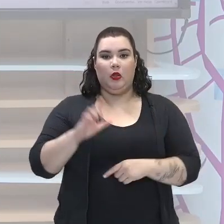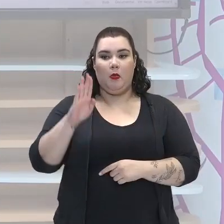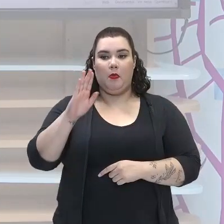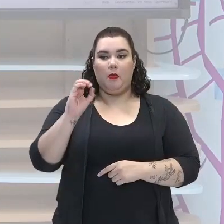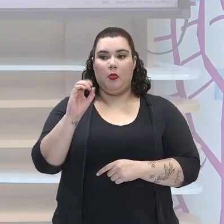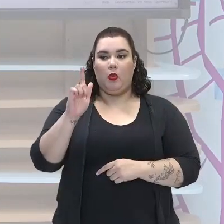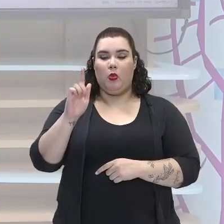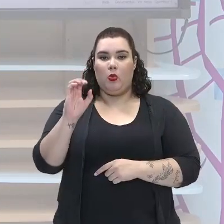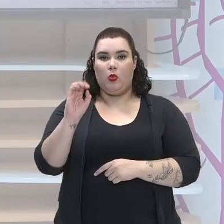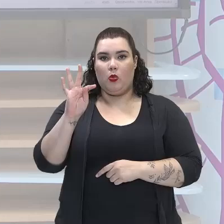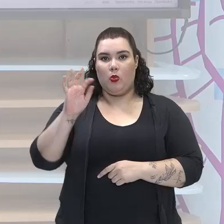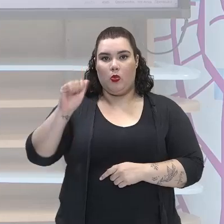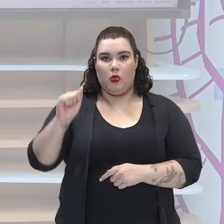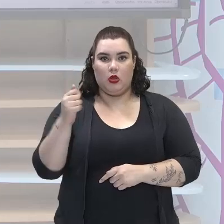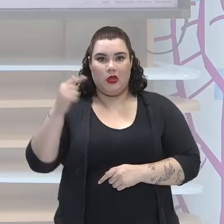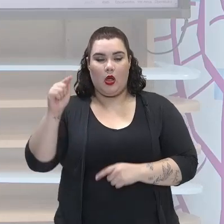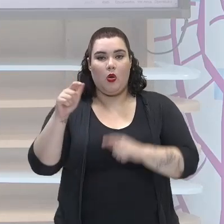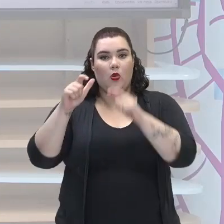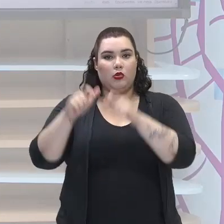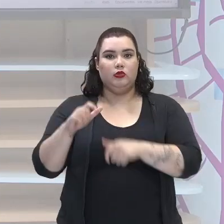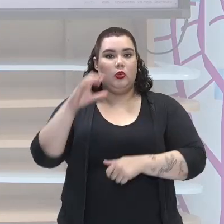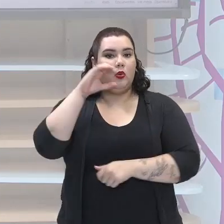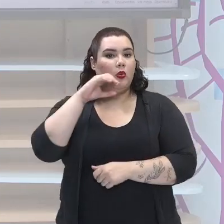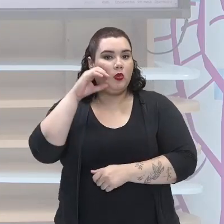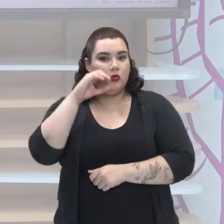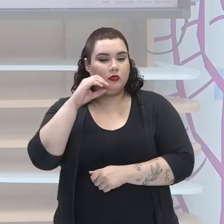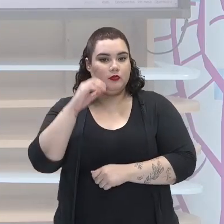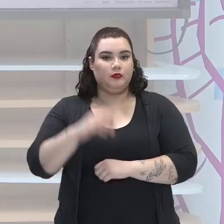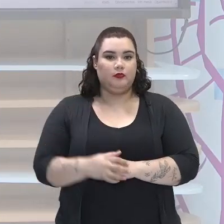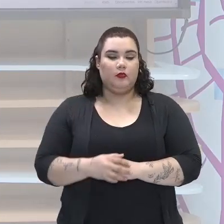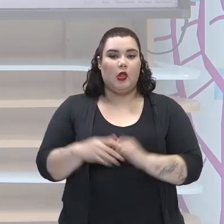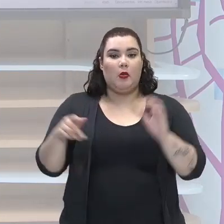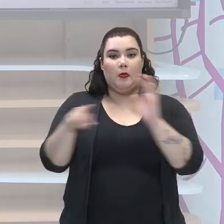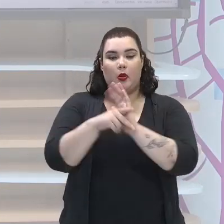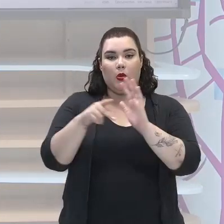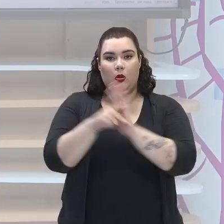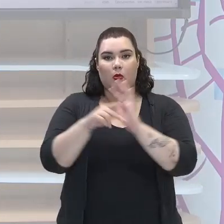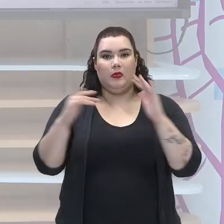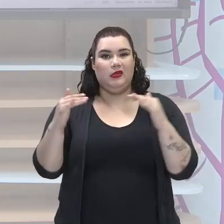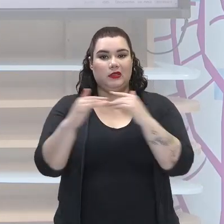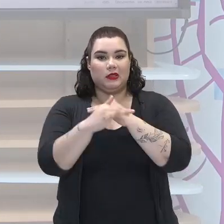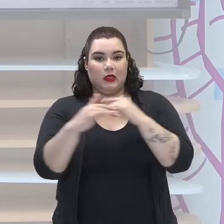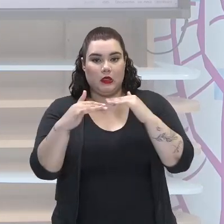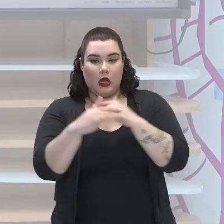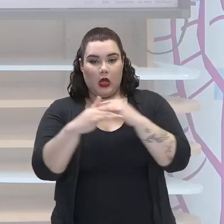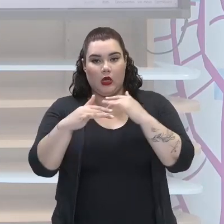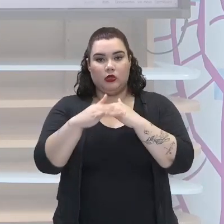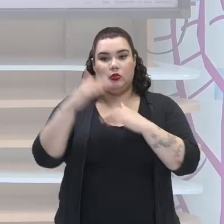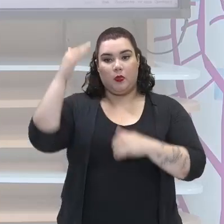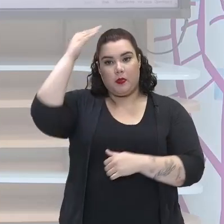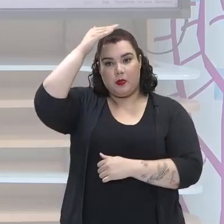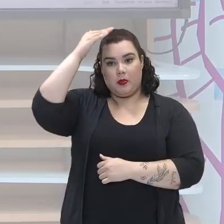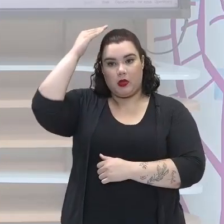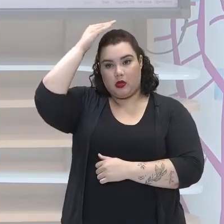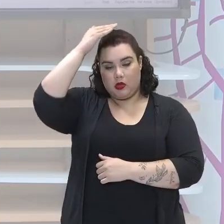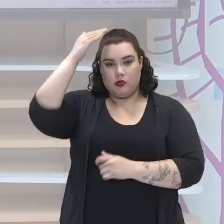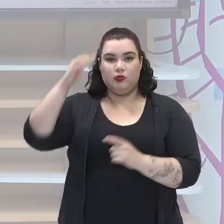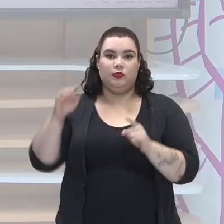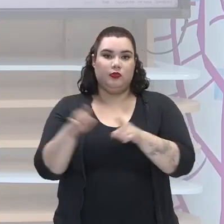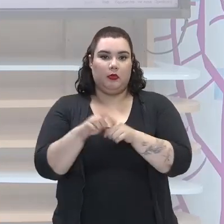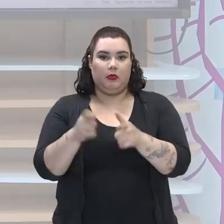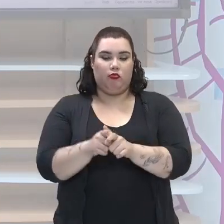Colômbia também é uma área que concentra muitas pessoas. A própria cidade do México, que fica colada lá nos Estados Unidos, também é uma cidade que